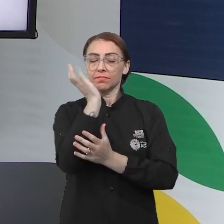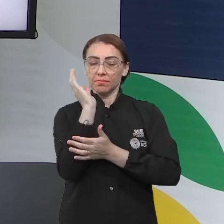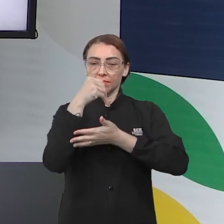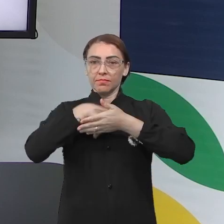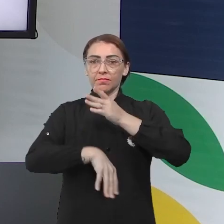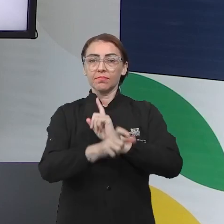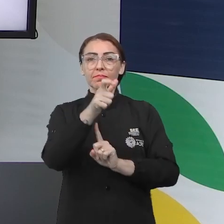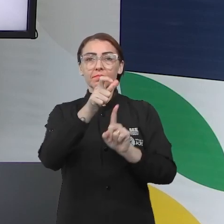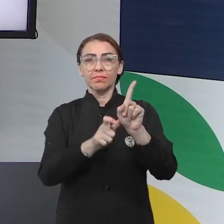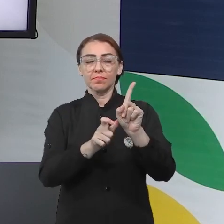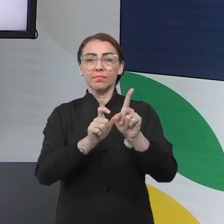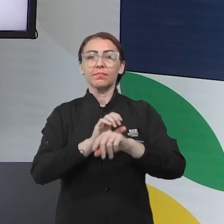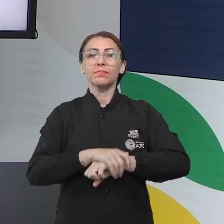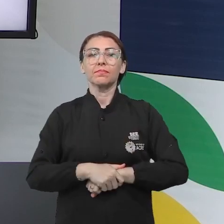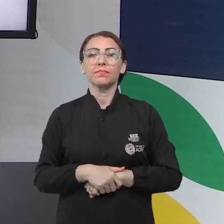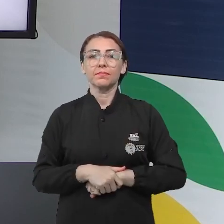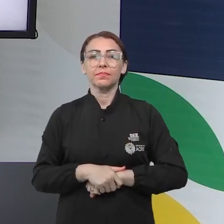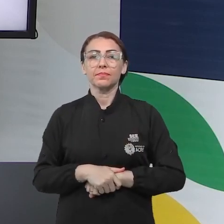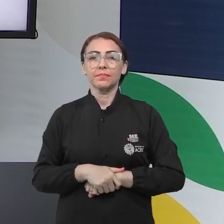personagem, certo?